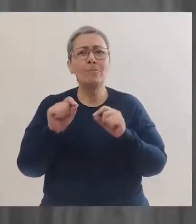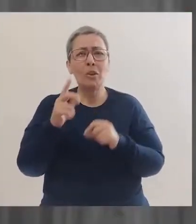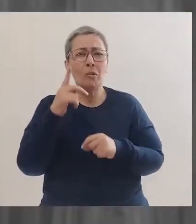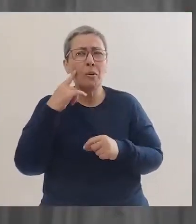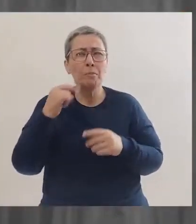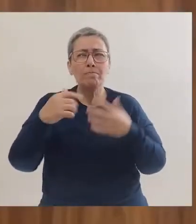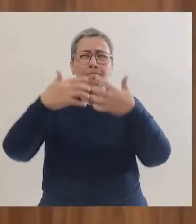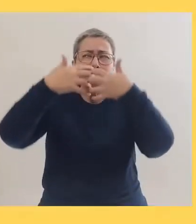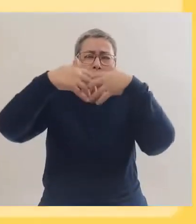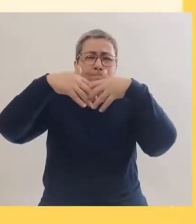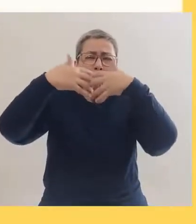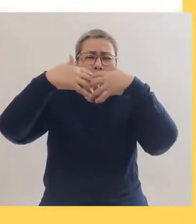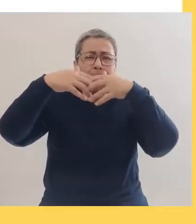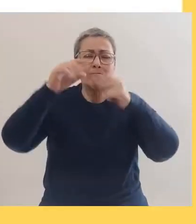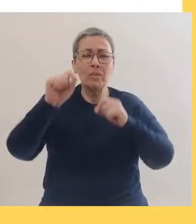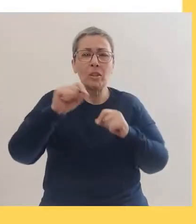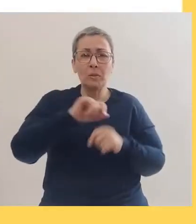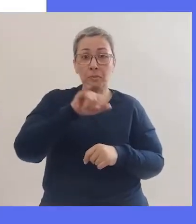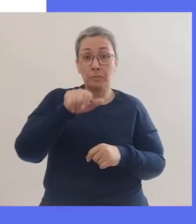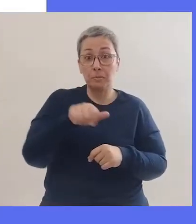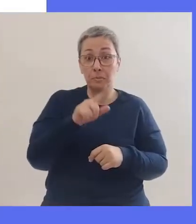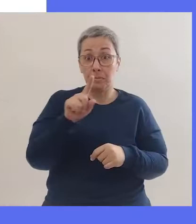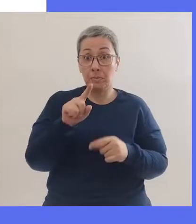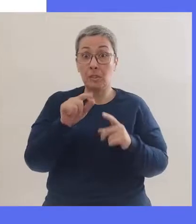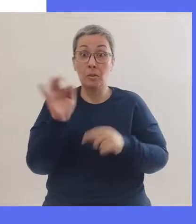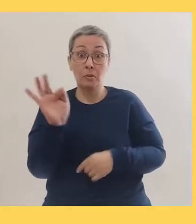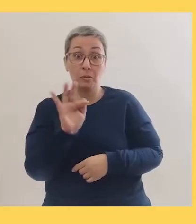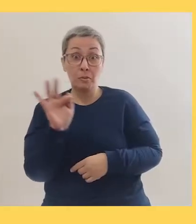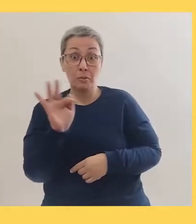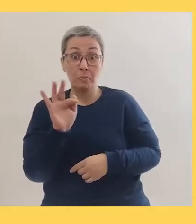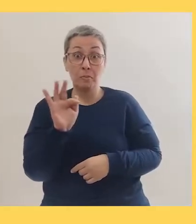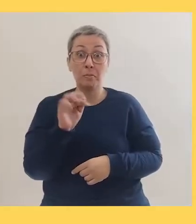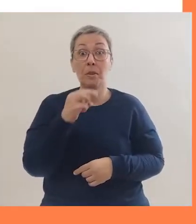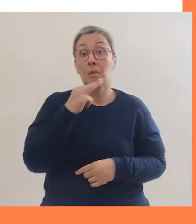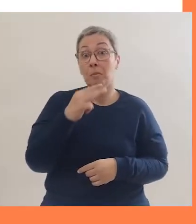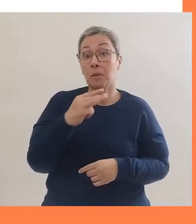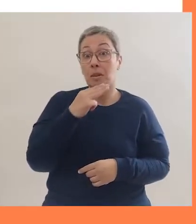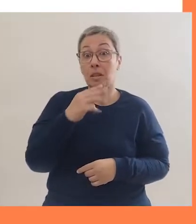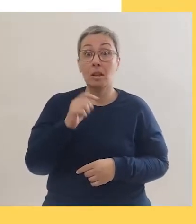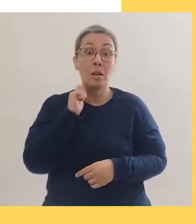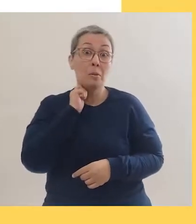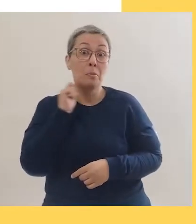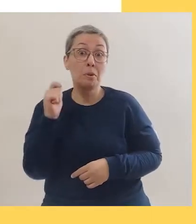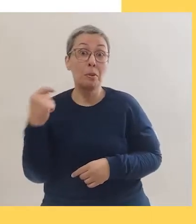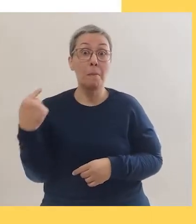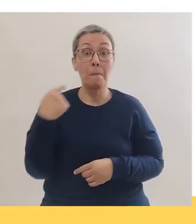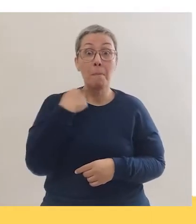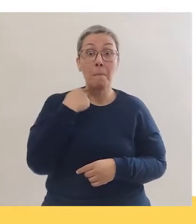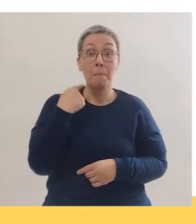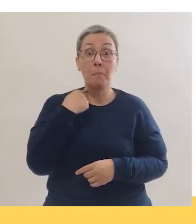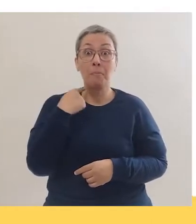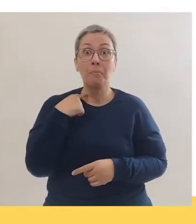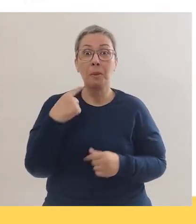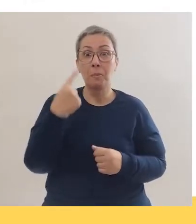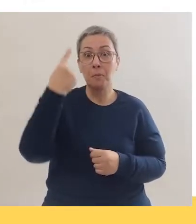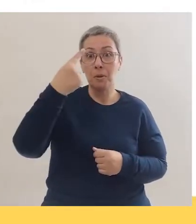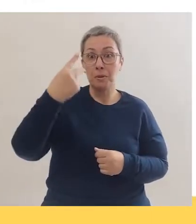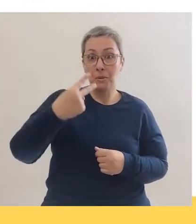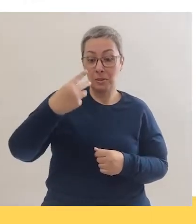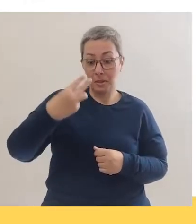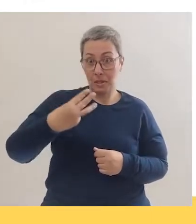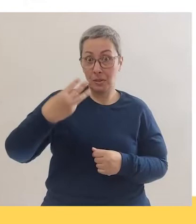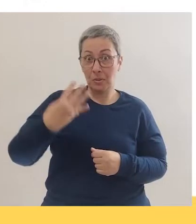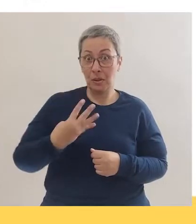Vamos pensar. Janeiro, fevereiro, março, abril, maio. Primeiro,